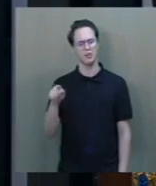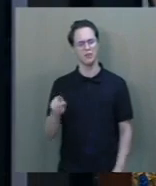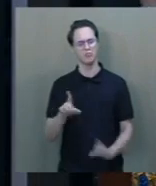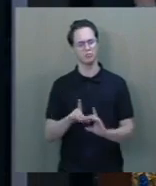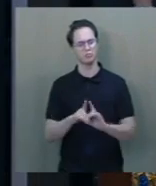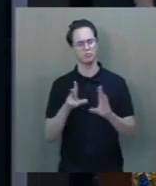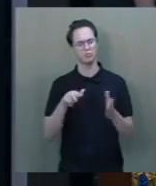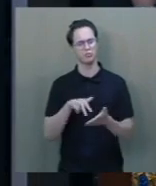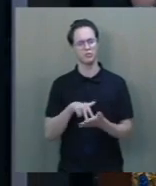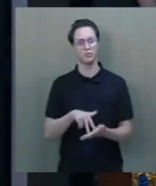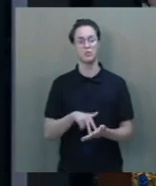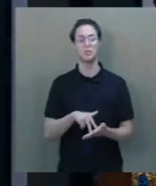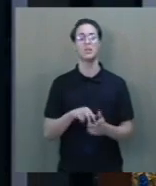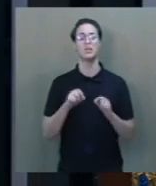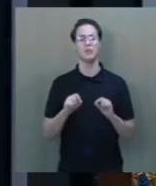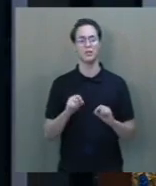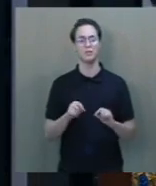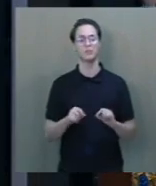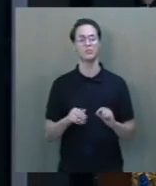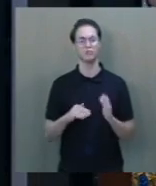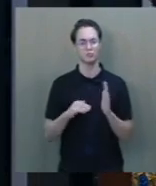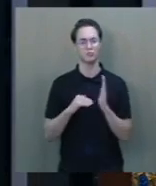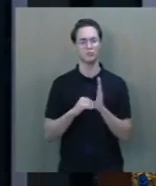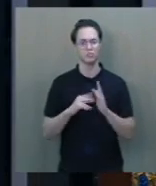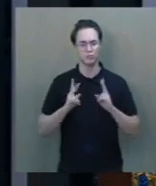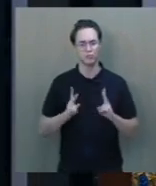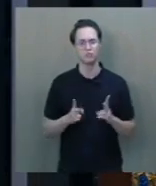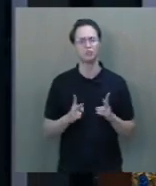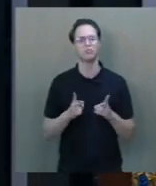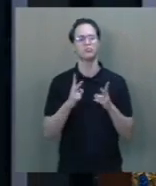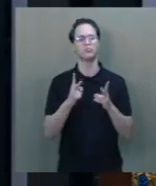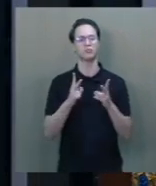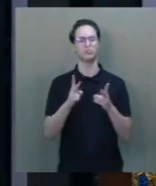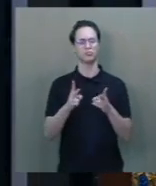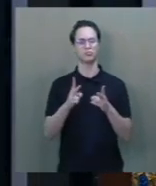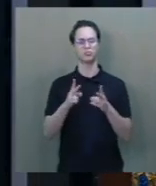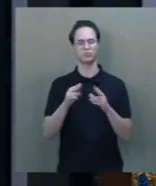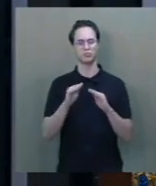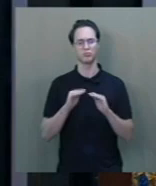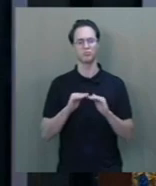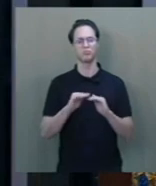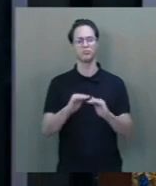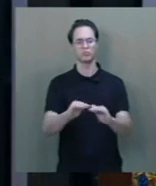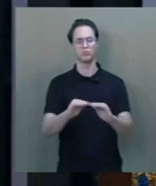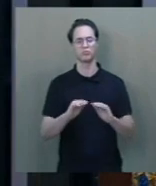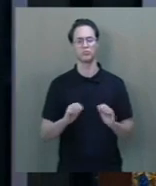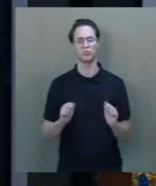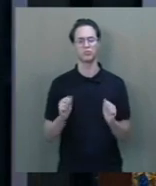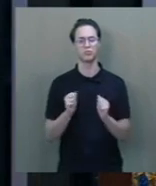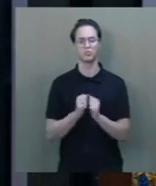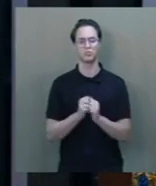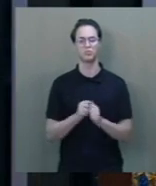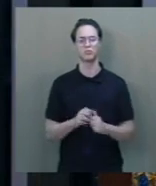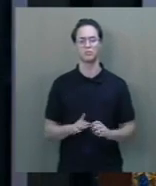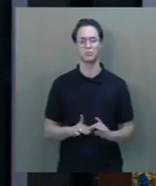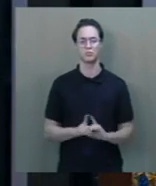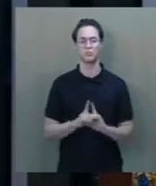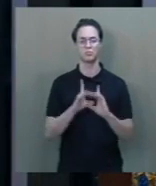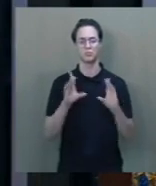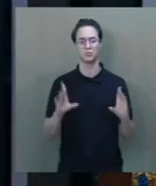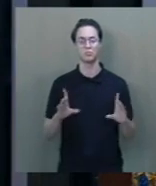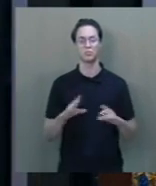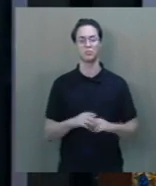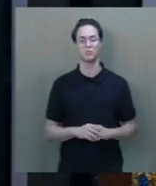não permitiu que essa casa se aproximasse um milímetro sequer, se afastasse um milímetro sequer da